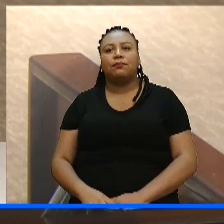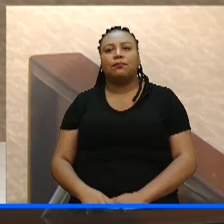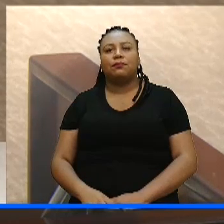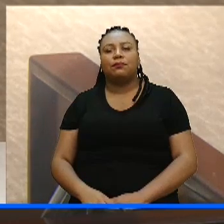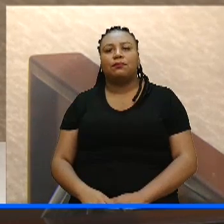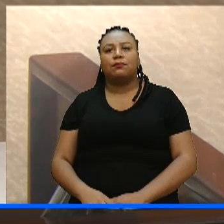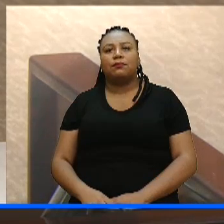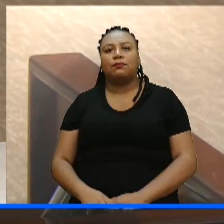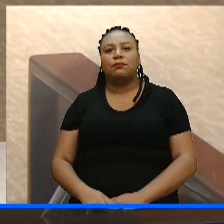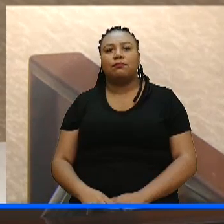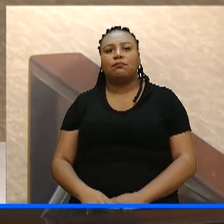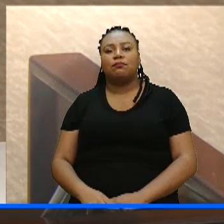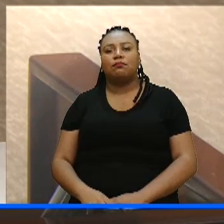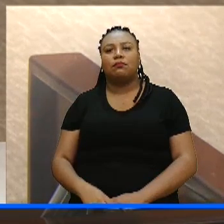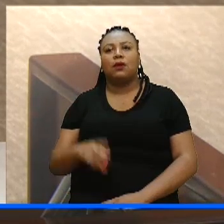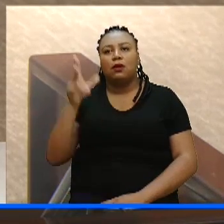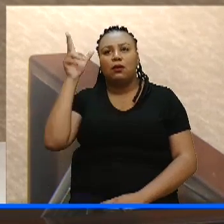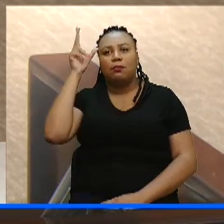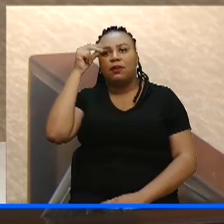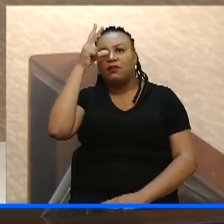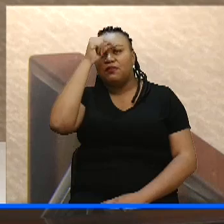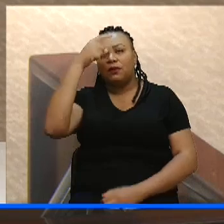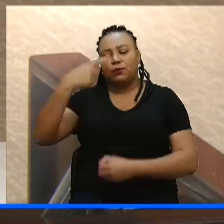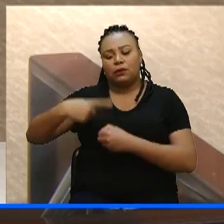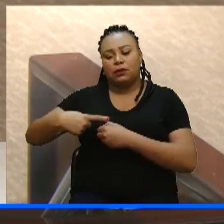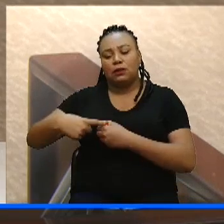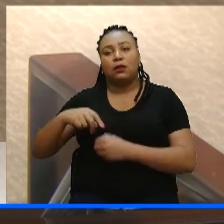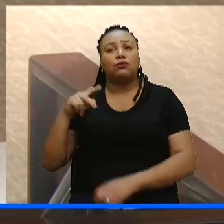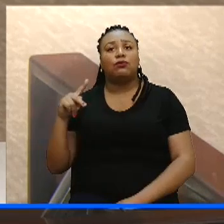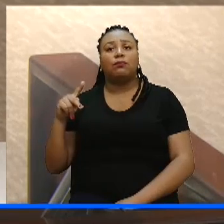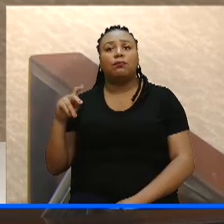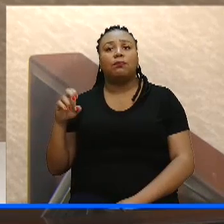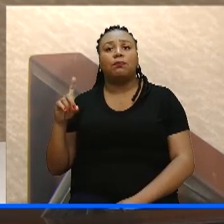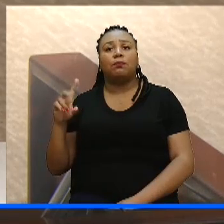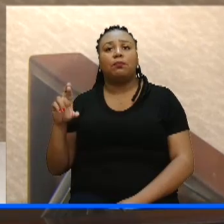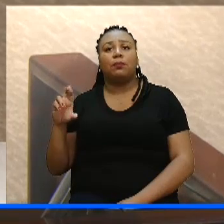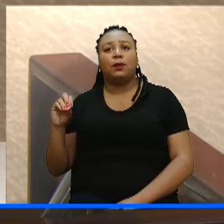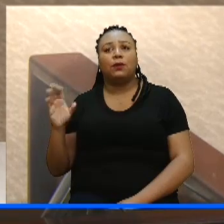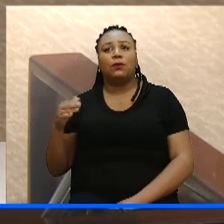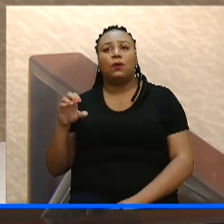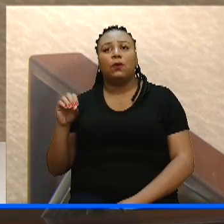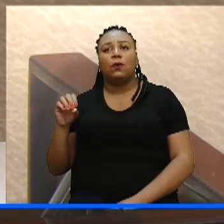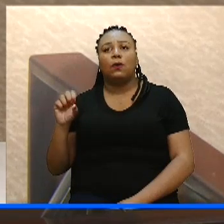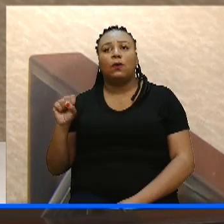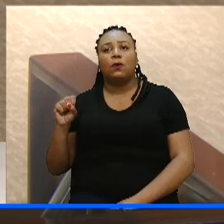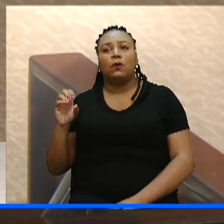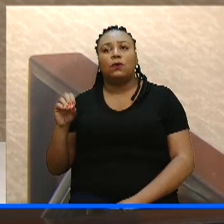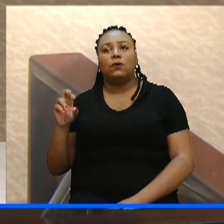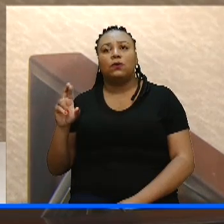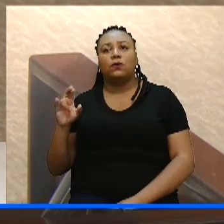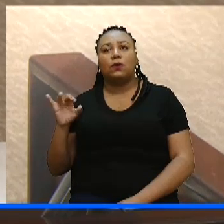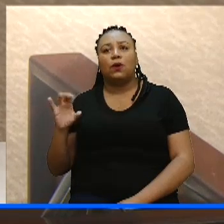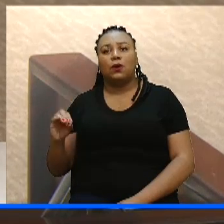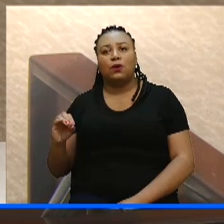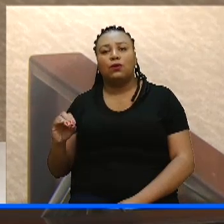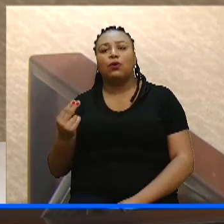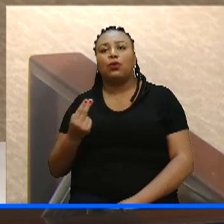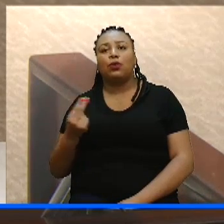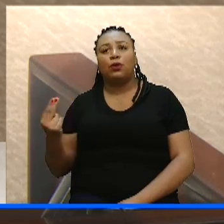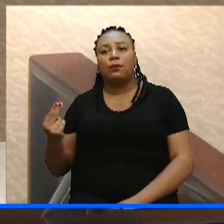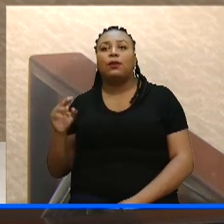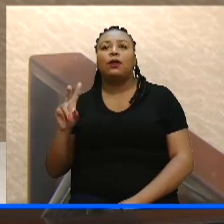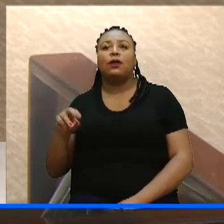é prefeito de pedro osório será a alves falou